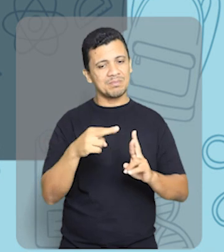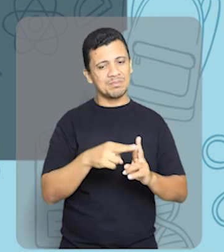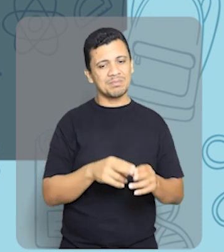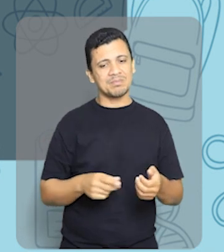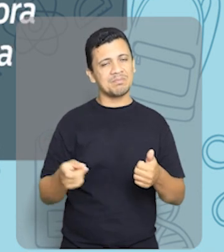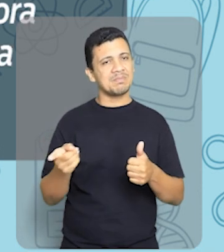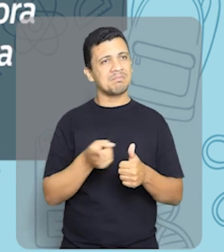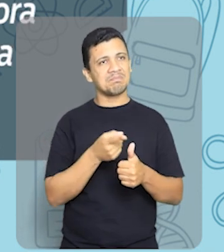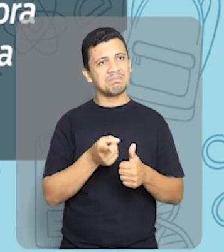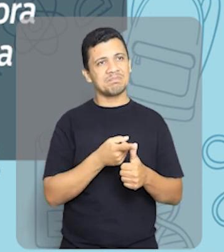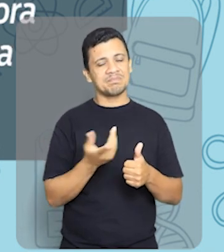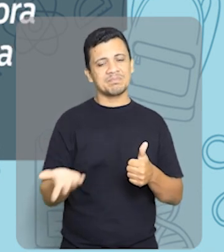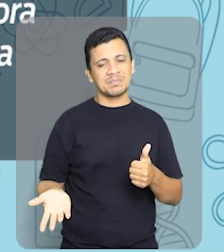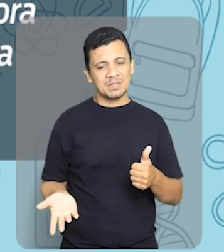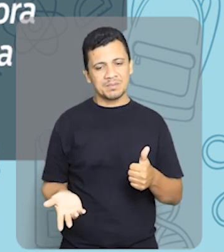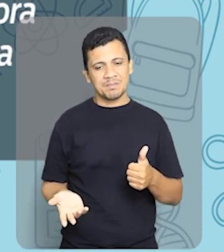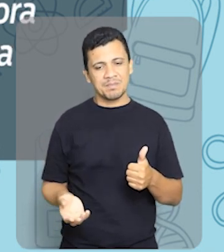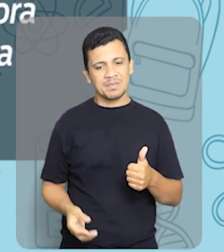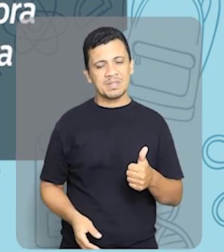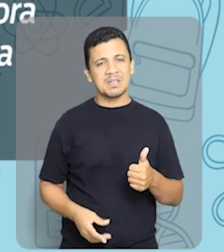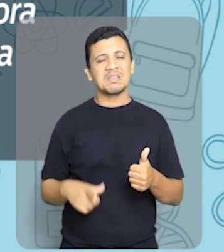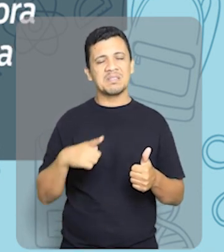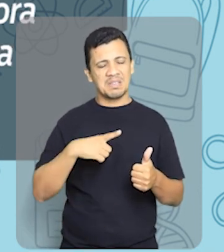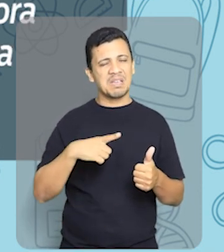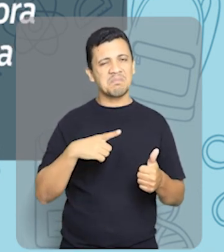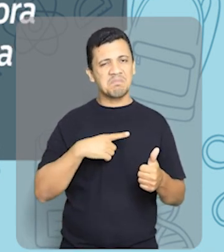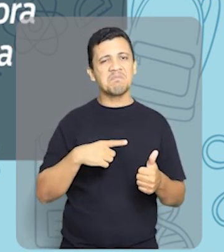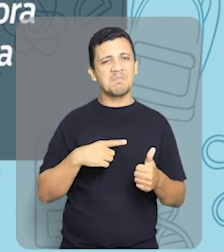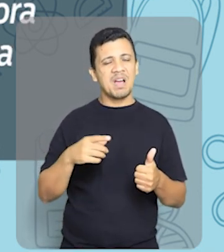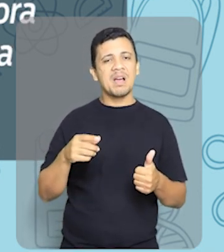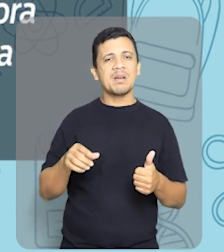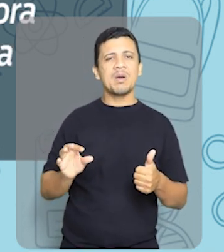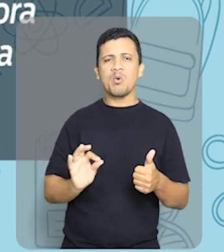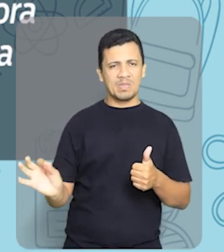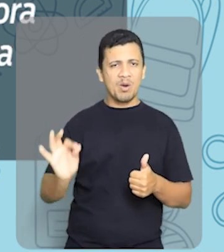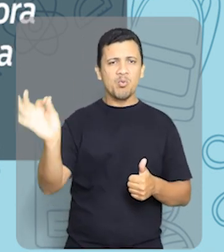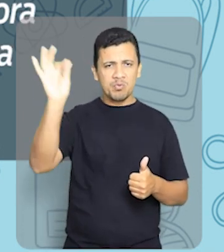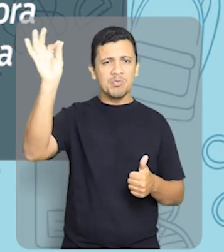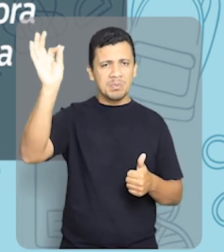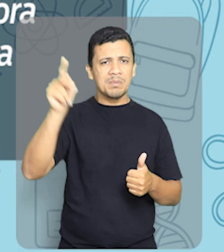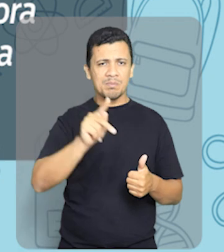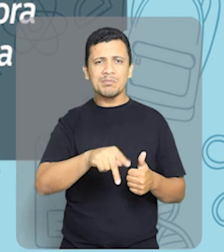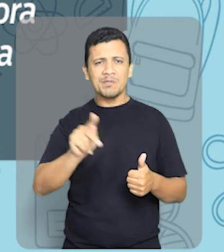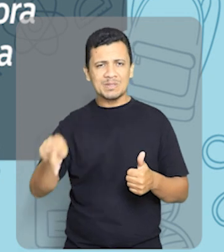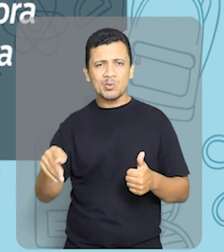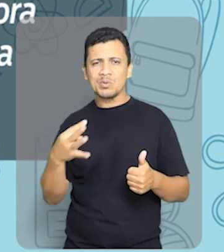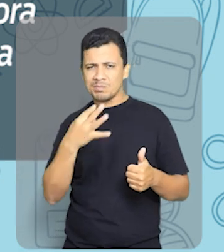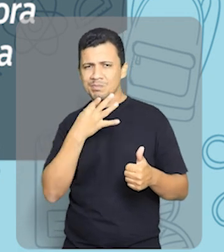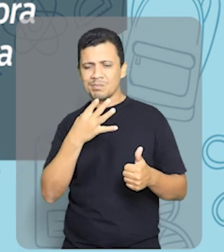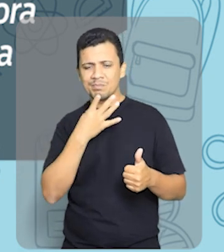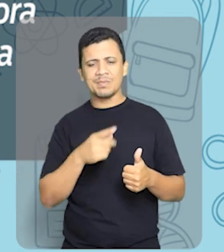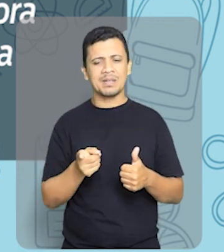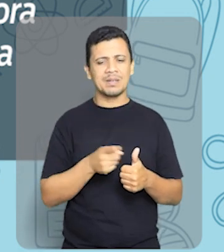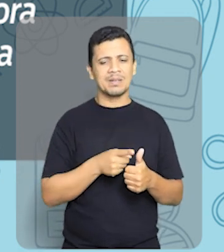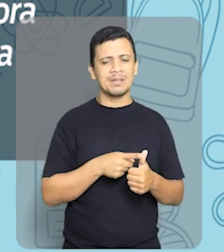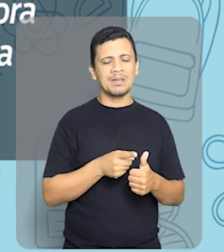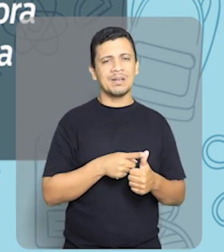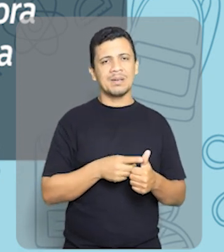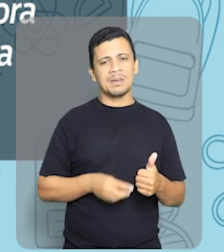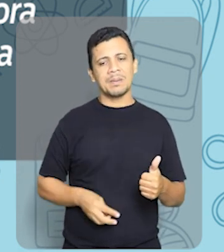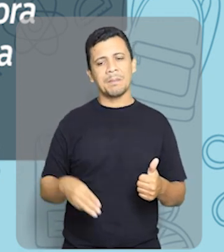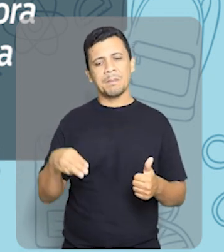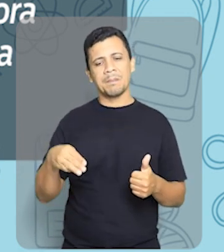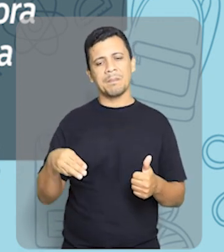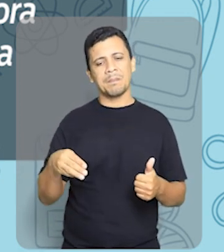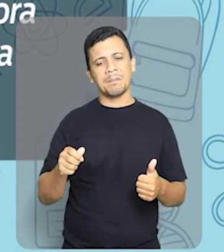professores. Eu conheço grandes professores da Universidade Federal do Maranhão, por exemplo, a professora Marisa